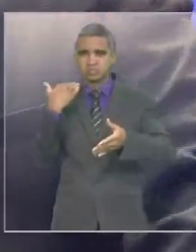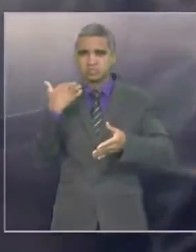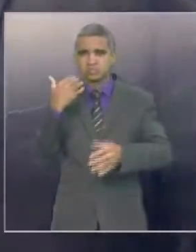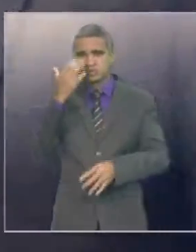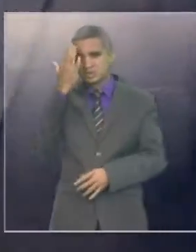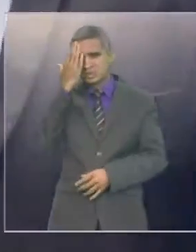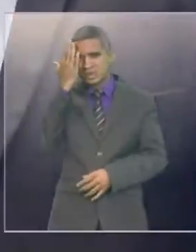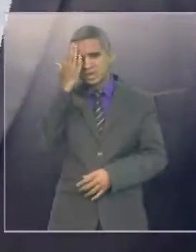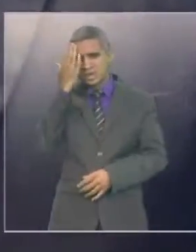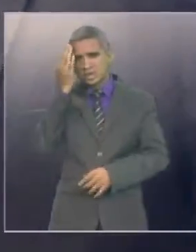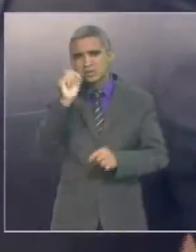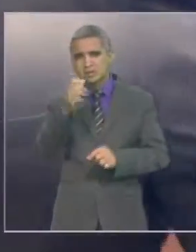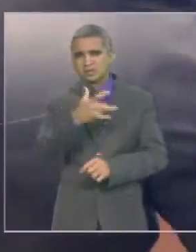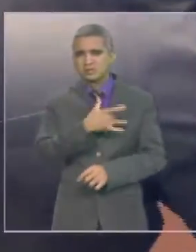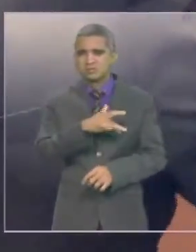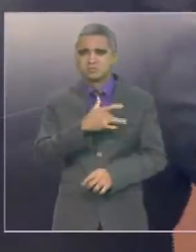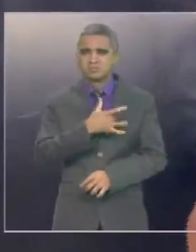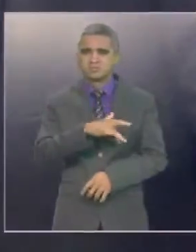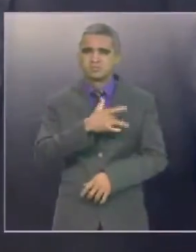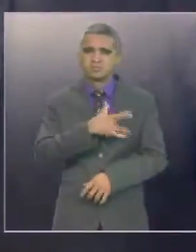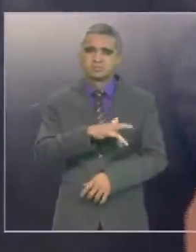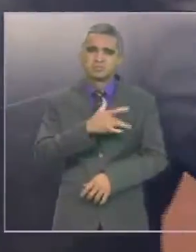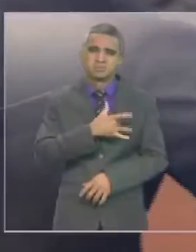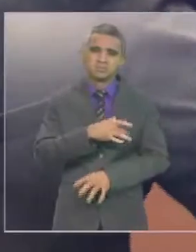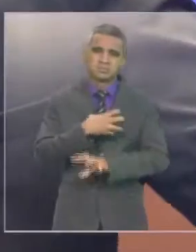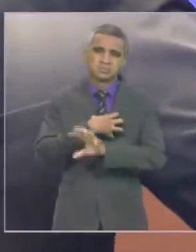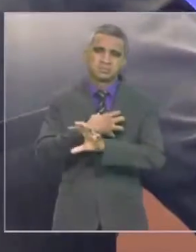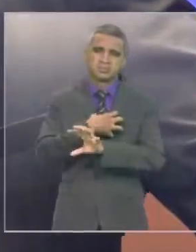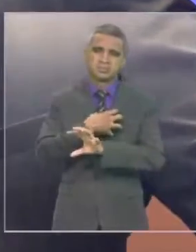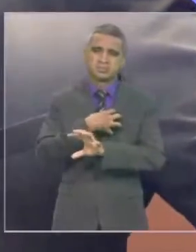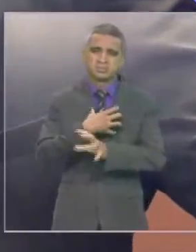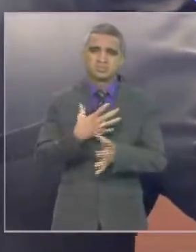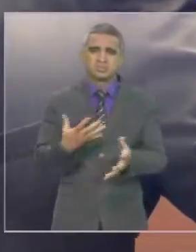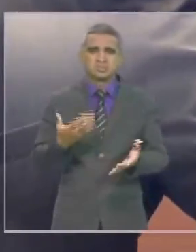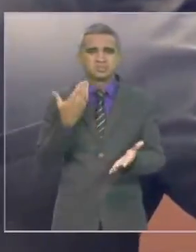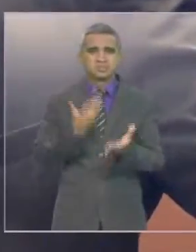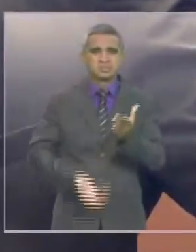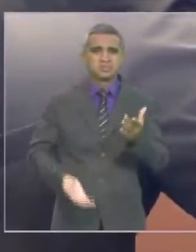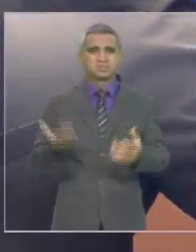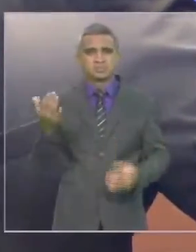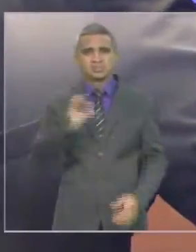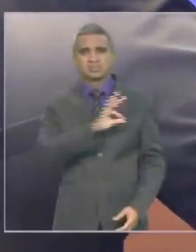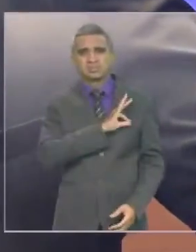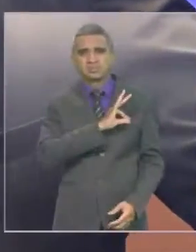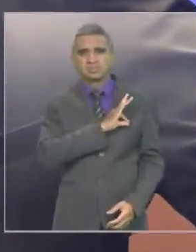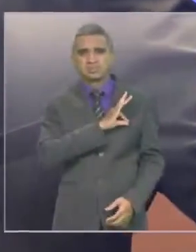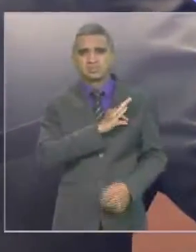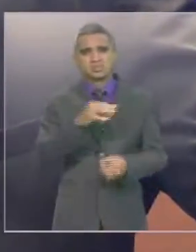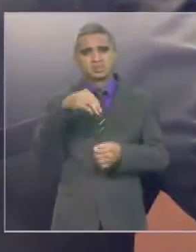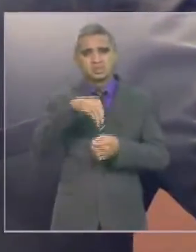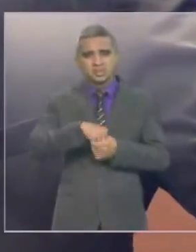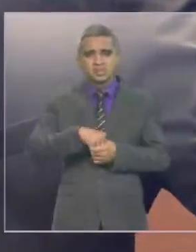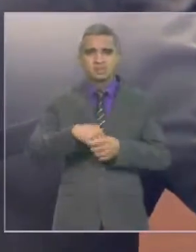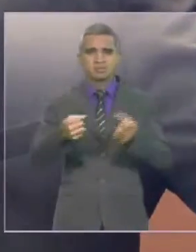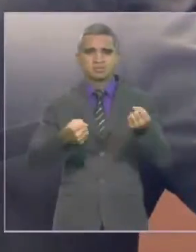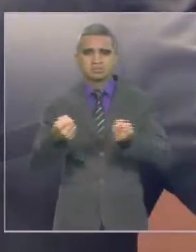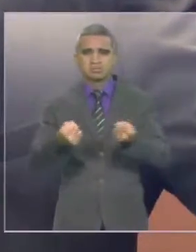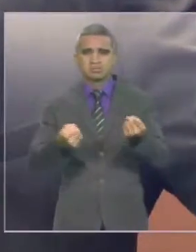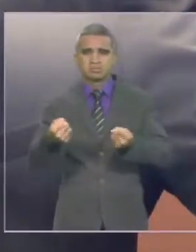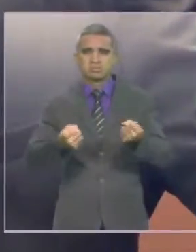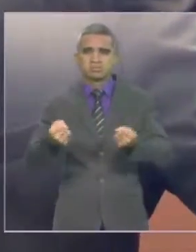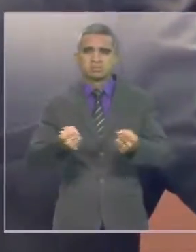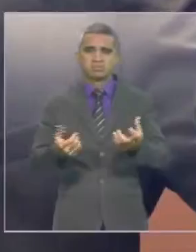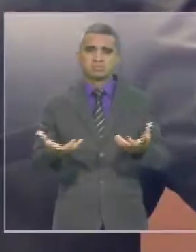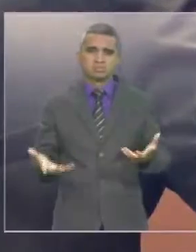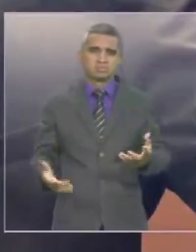duro você perdeu o camarada fardado dentro de uma viatura e